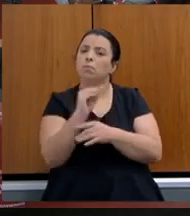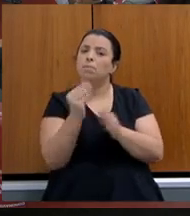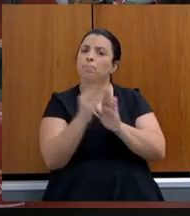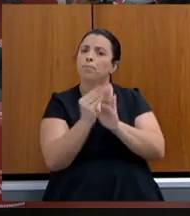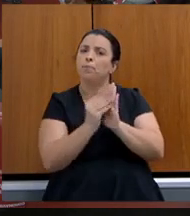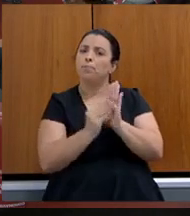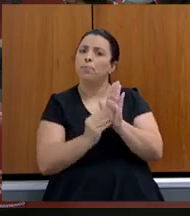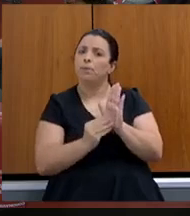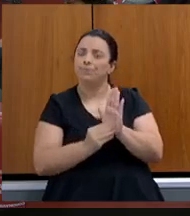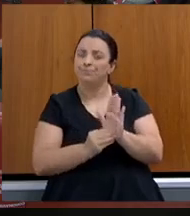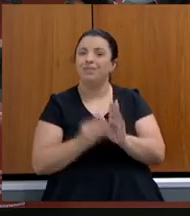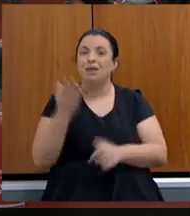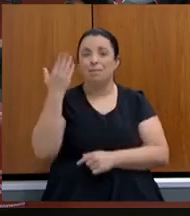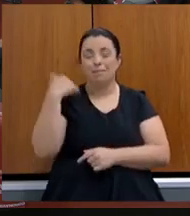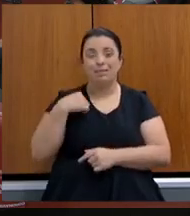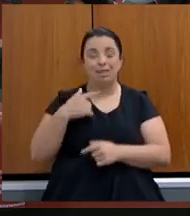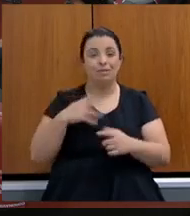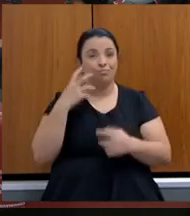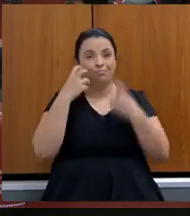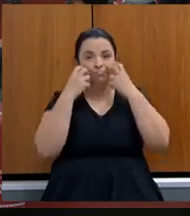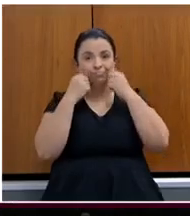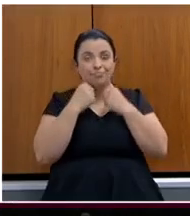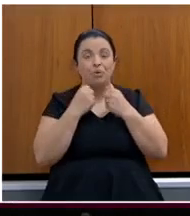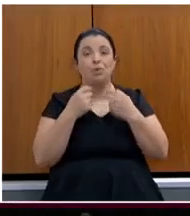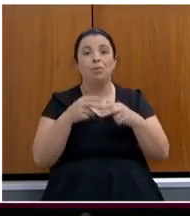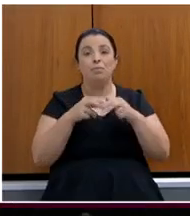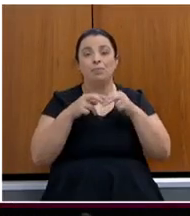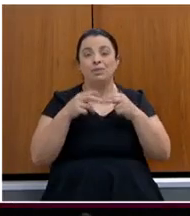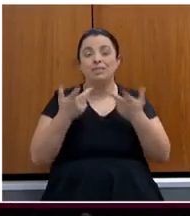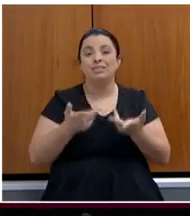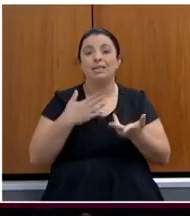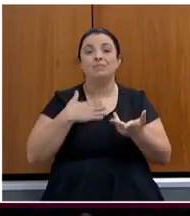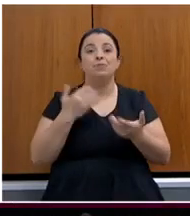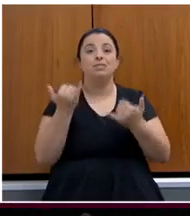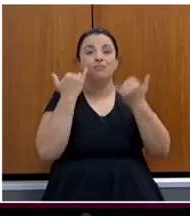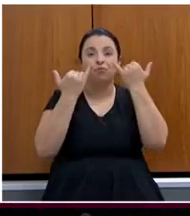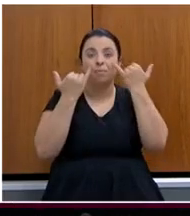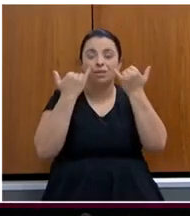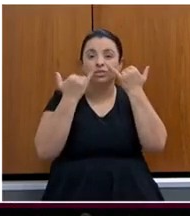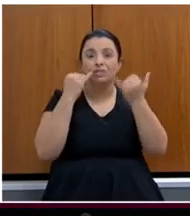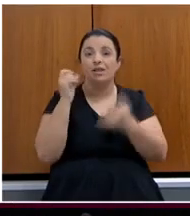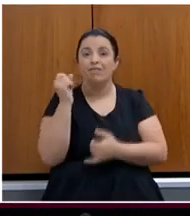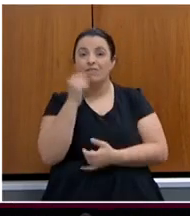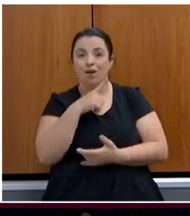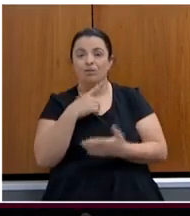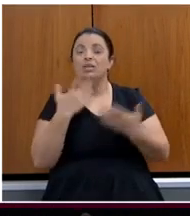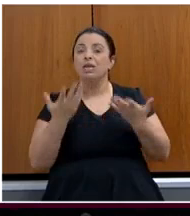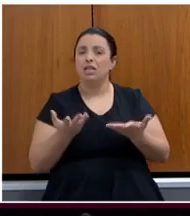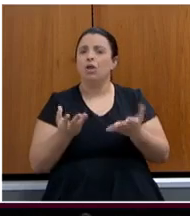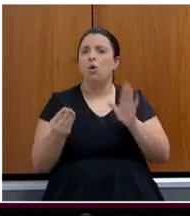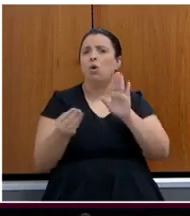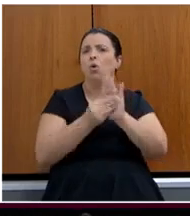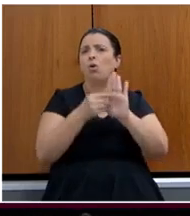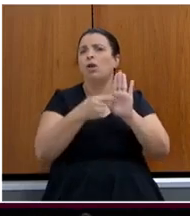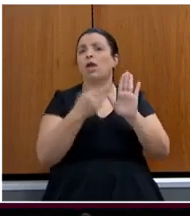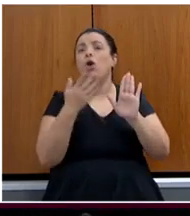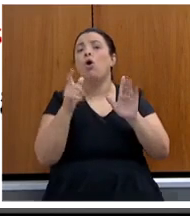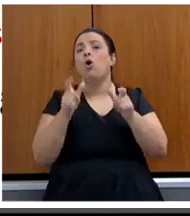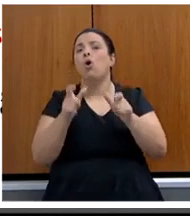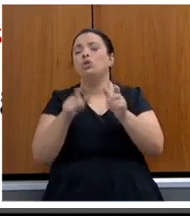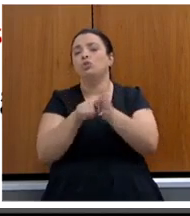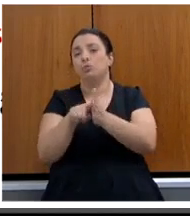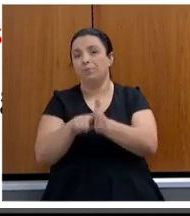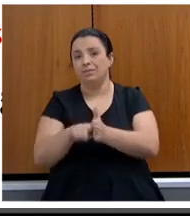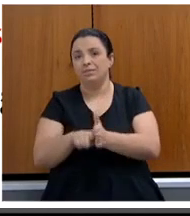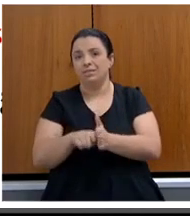passei por um constrangimento do dia é de ter escutado que as minhas informações não eram reais então faço para colocar a fonte nas informações